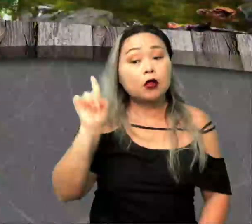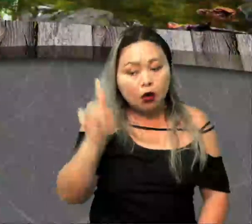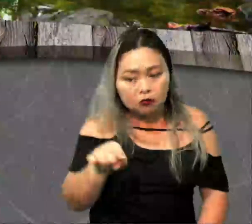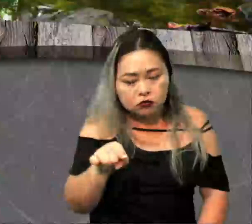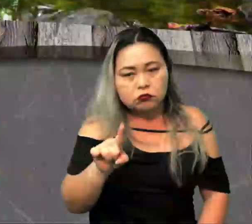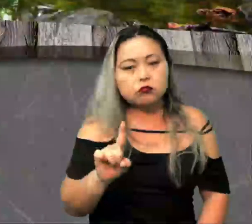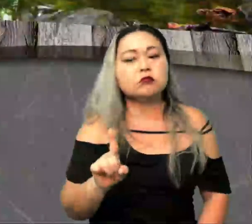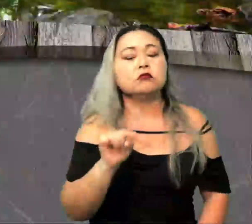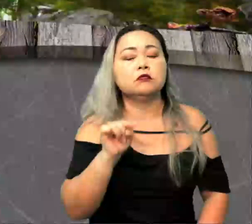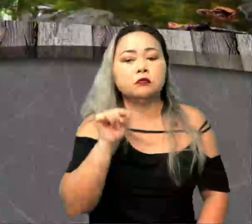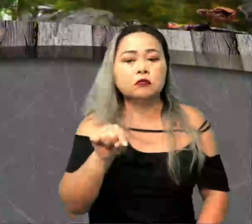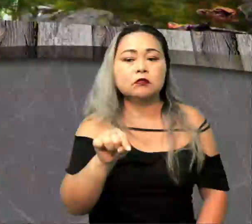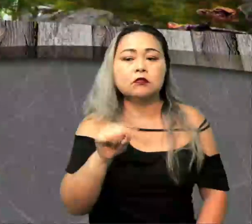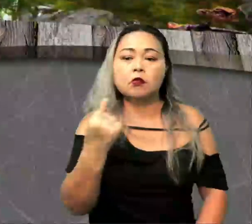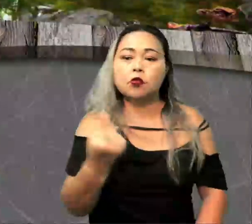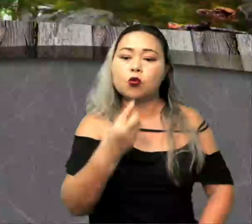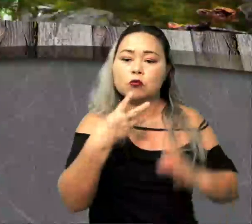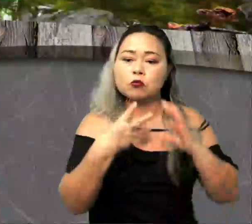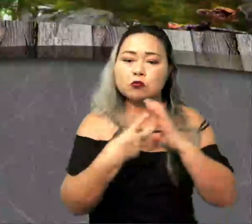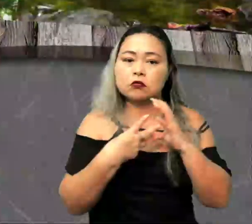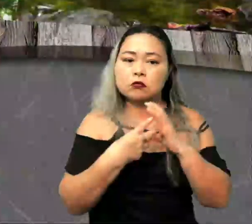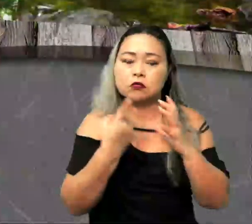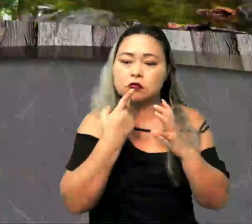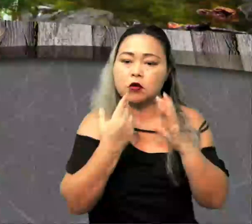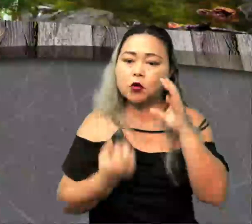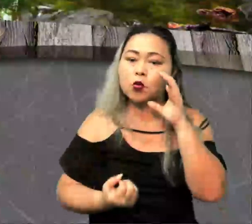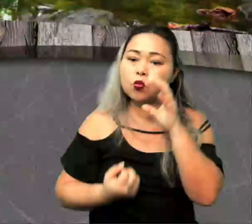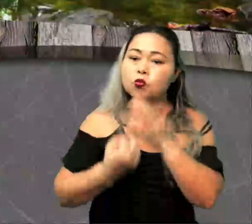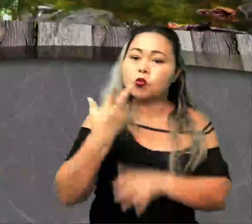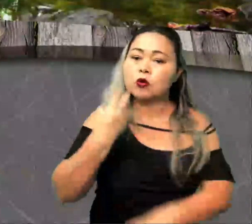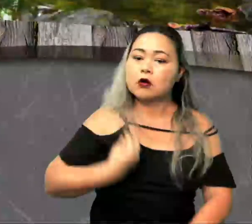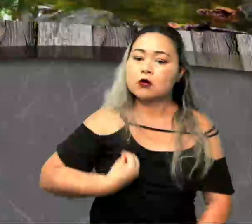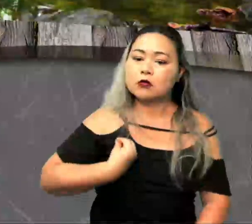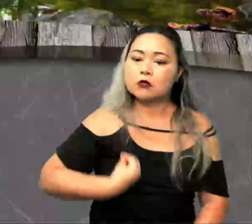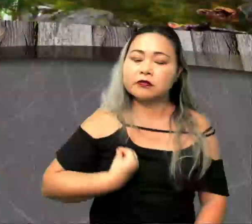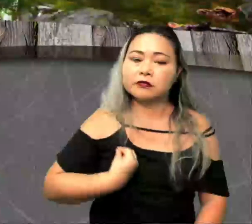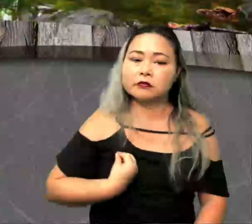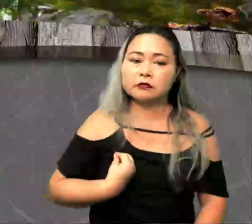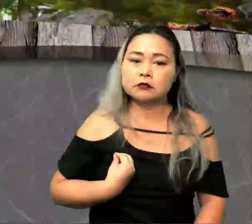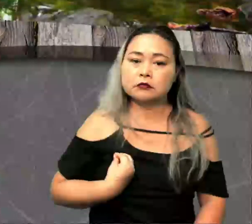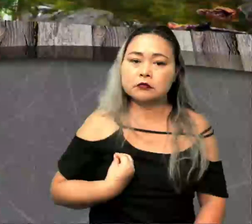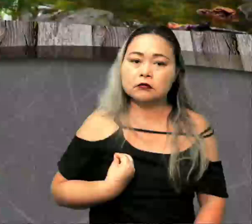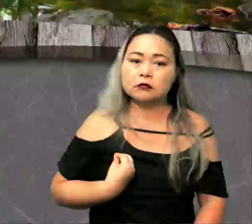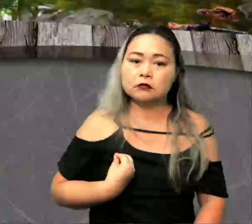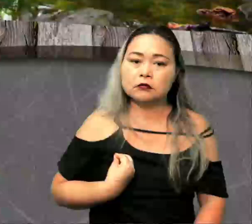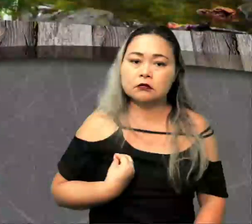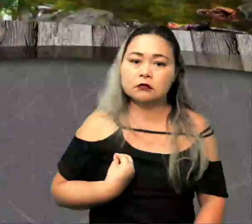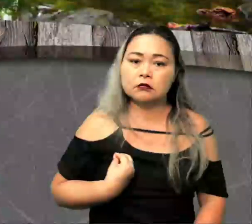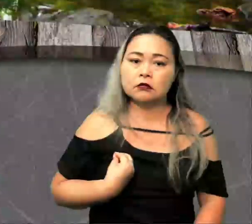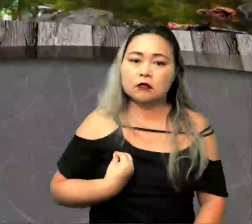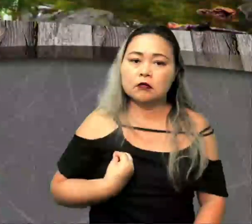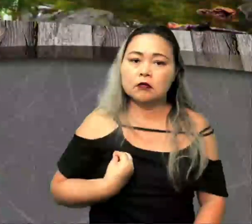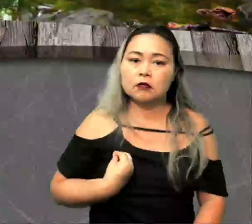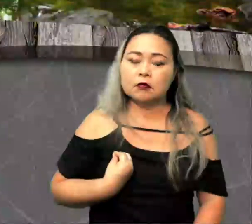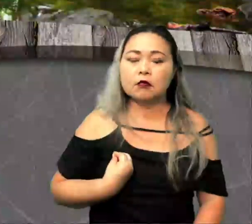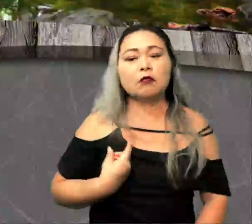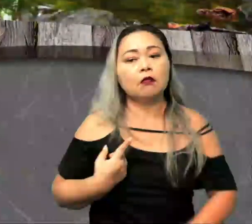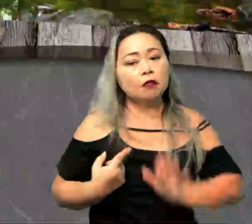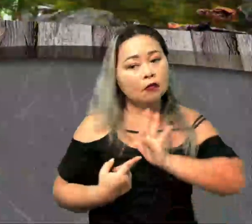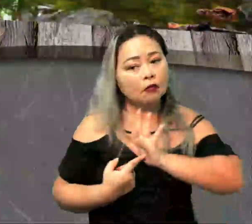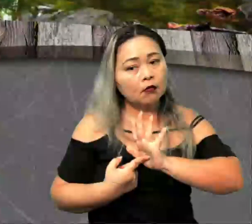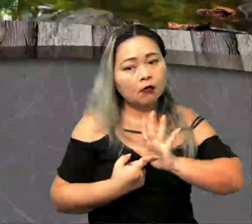organismos unicelulares que, quando a gente estava falando sobre a origem da vida, foi colocado ali para a